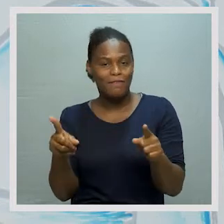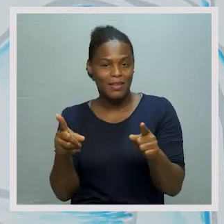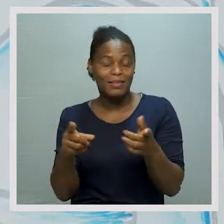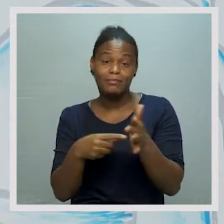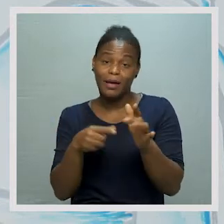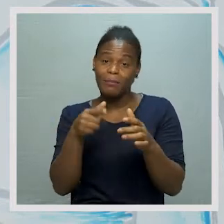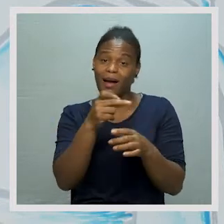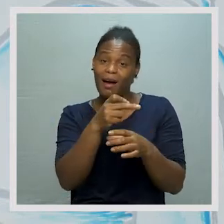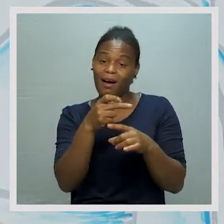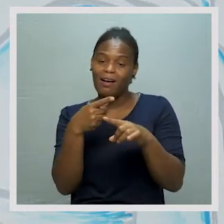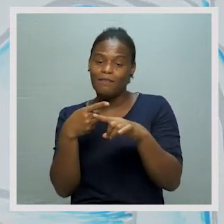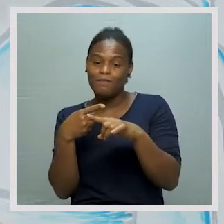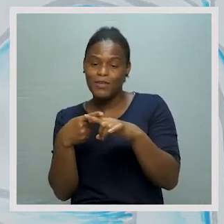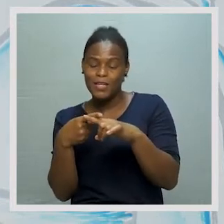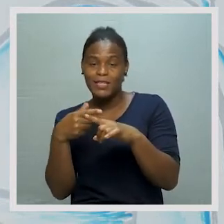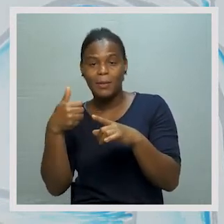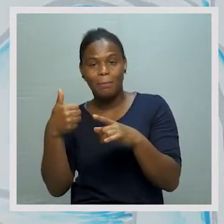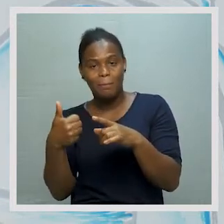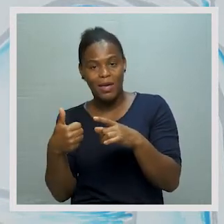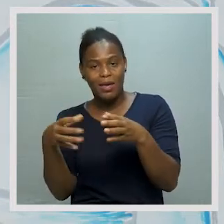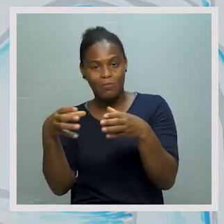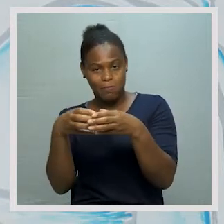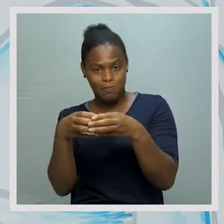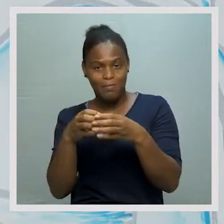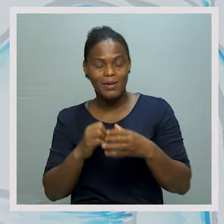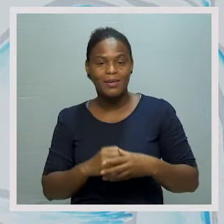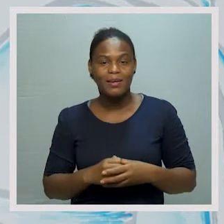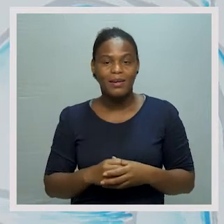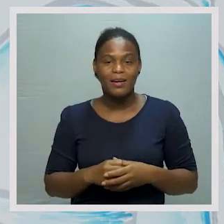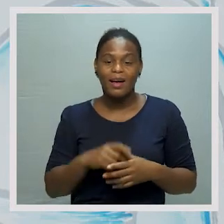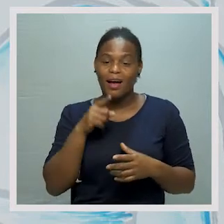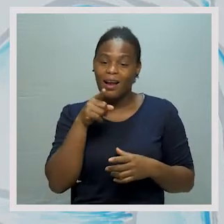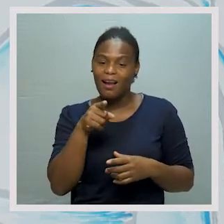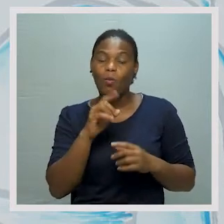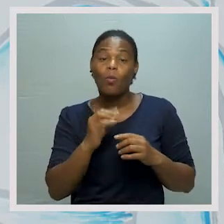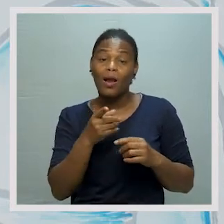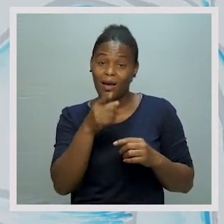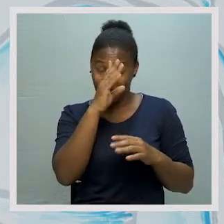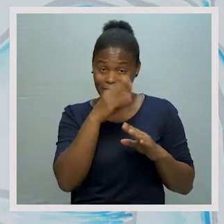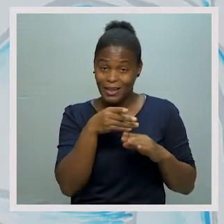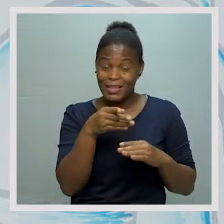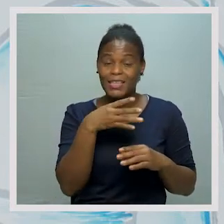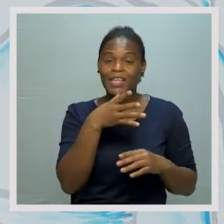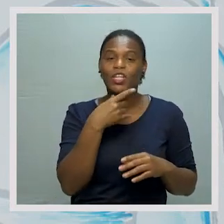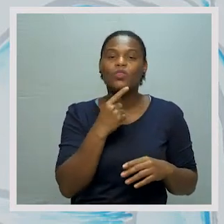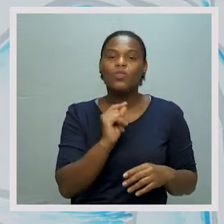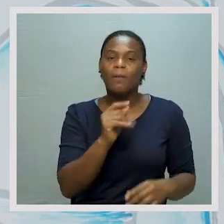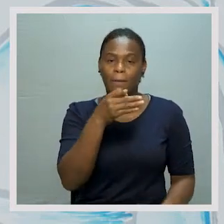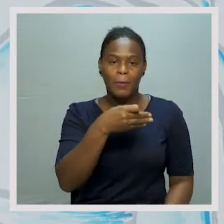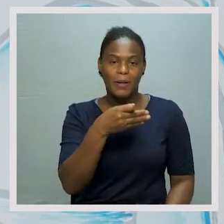está associado A vezes B. Então, quando isso acontece, estamos a usar a